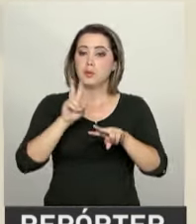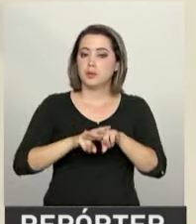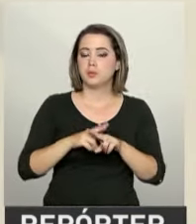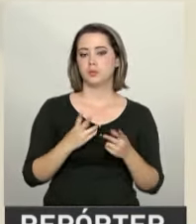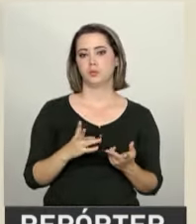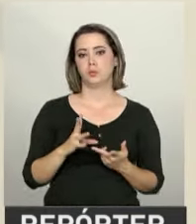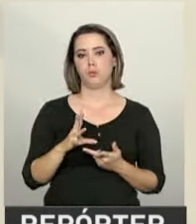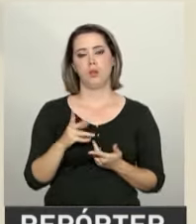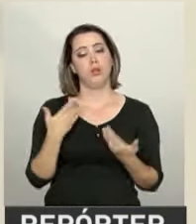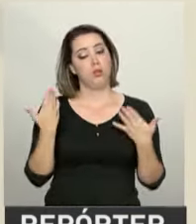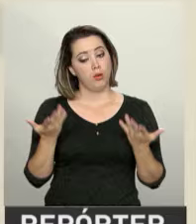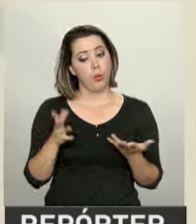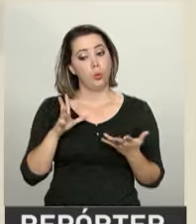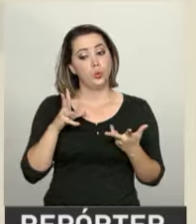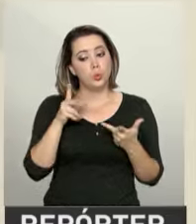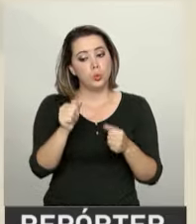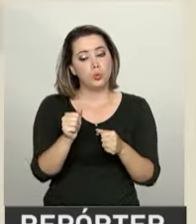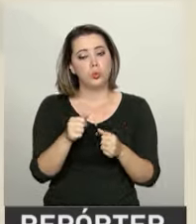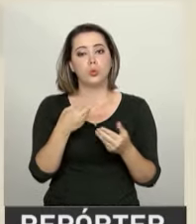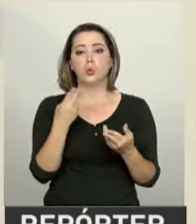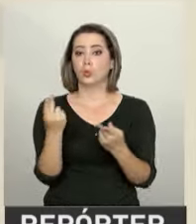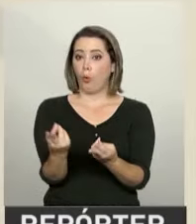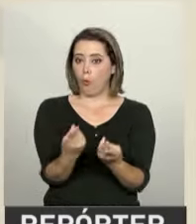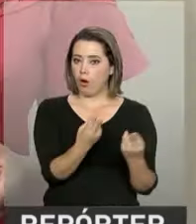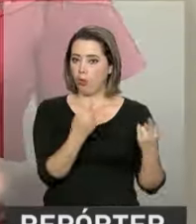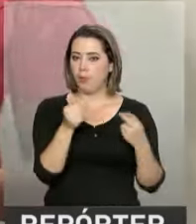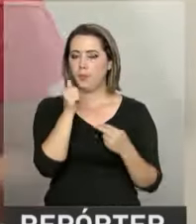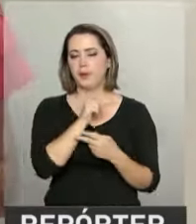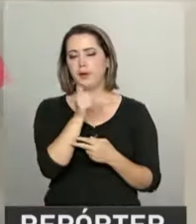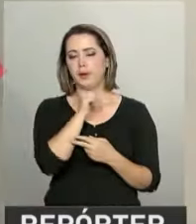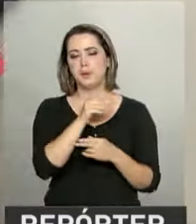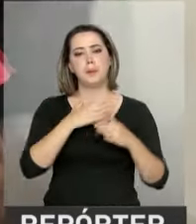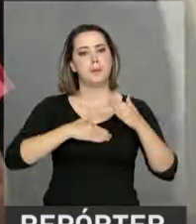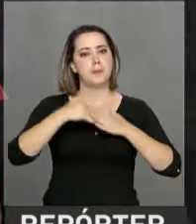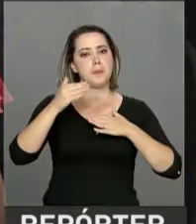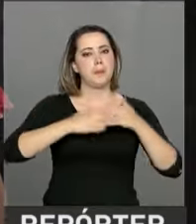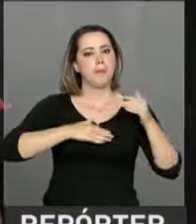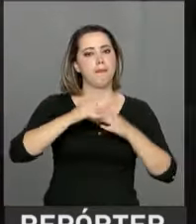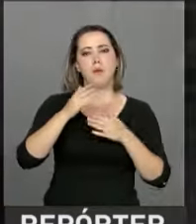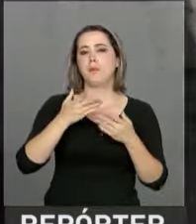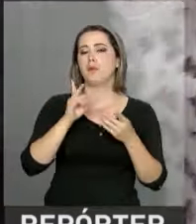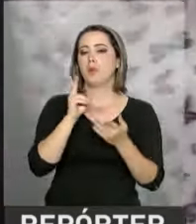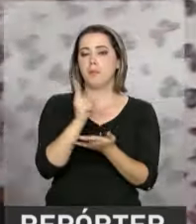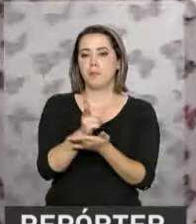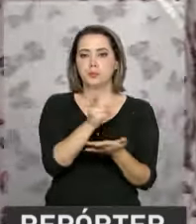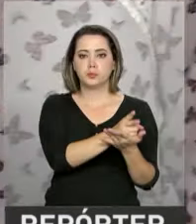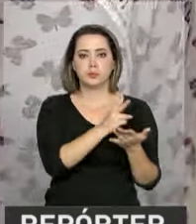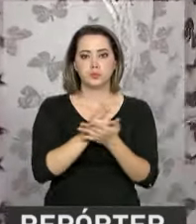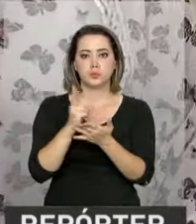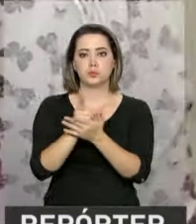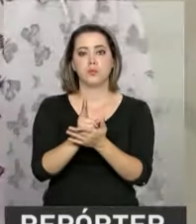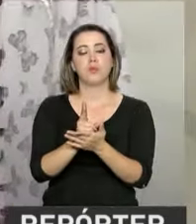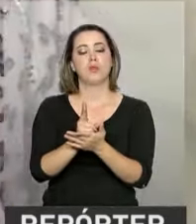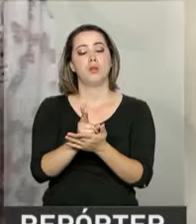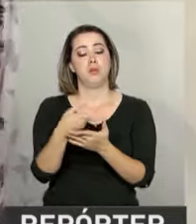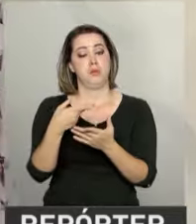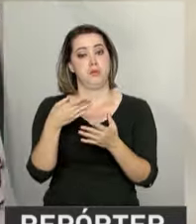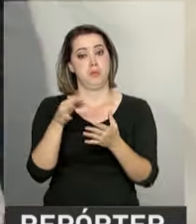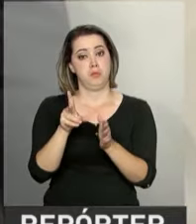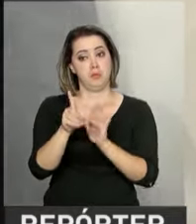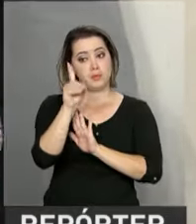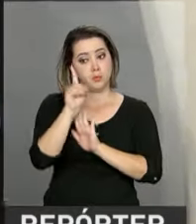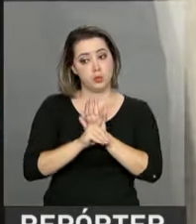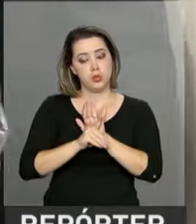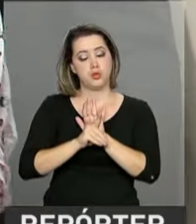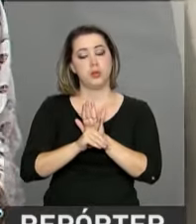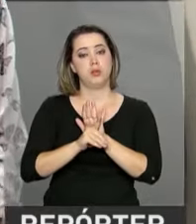caso semelhante receba o mesmo tratamento da justiça, independente da cor, raça e condição social das mulheres. Para isso,